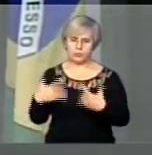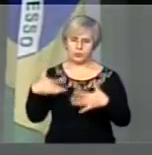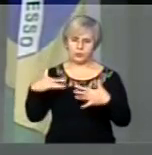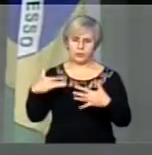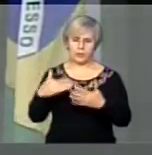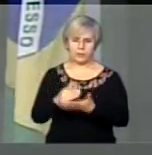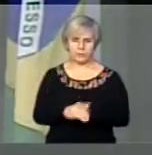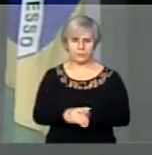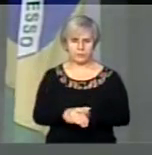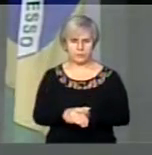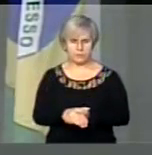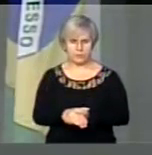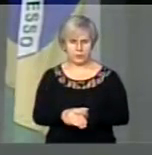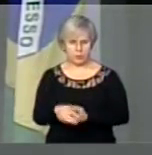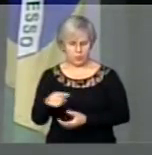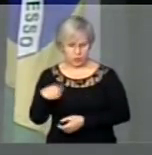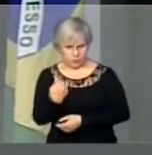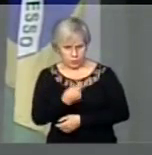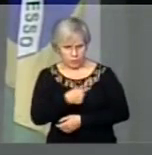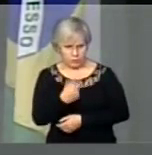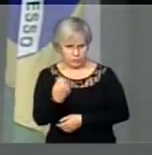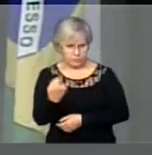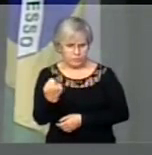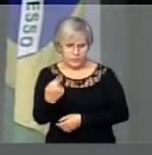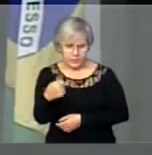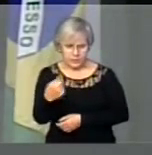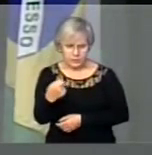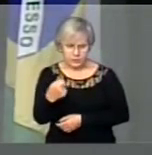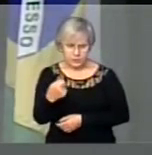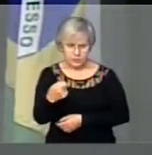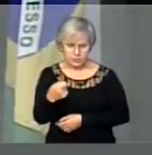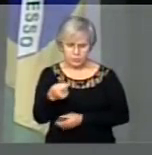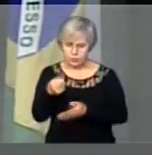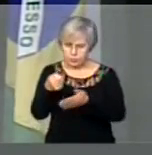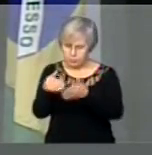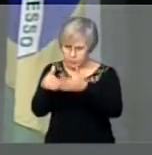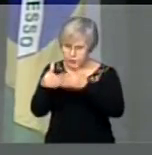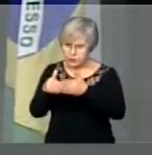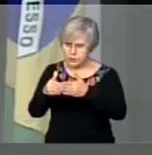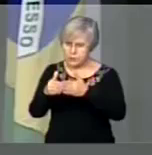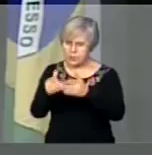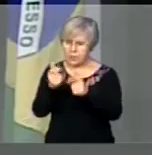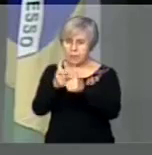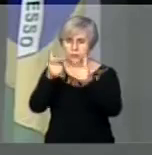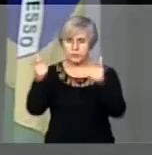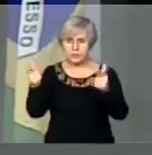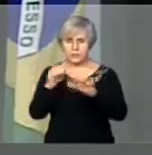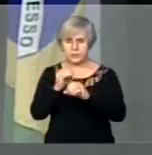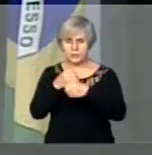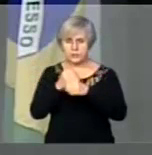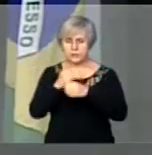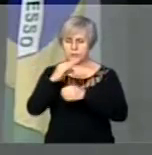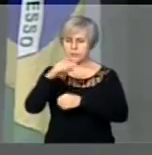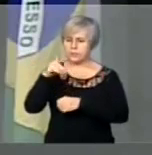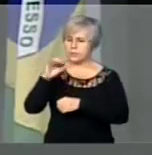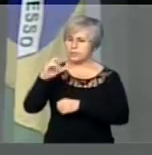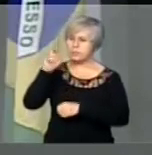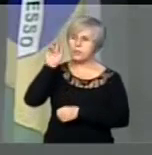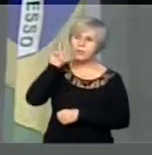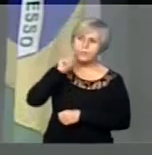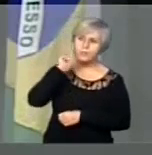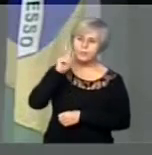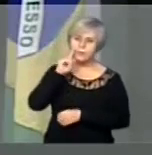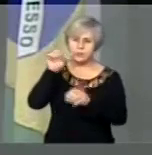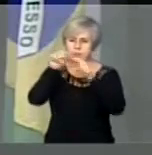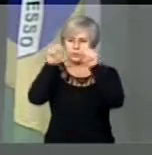Será que nós não temos que encomendar aos grandes laboratórios, ao CDC norte-americano, ao sistema de